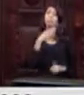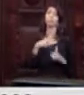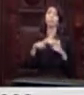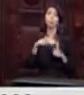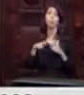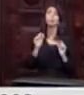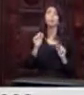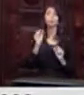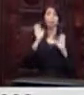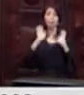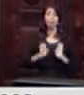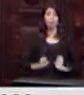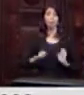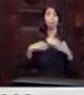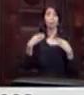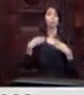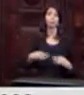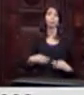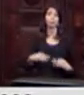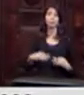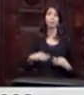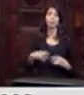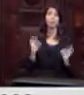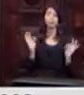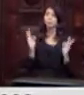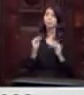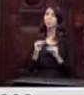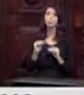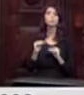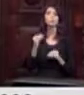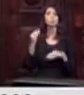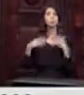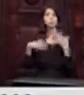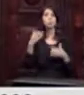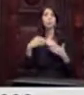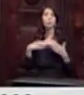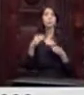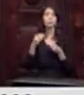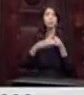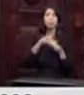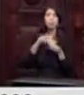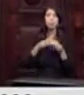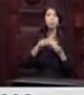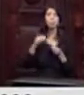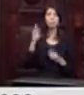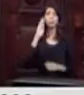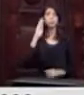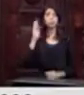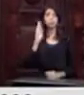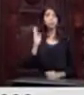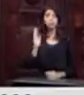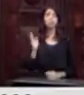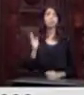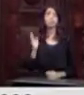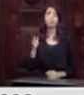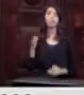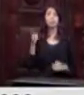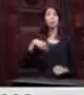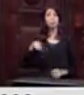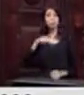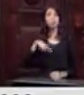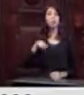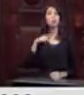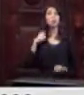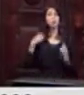moral. E há uma ligação total com a questão dos incentivos fiscais, principalmente aqueles que nós